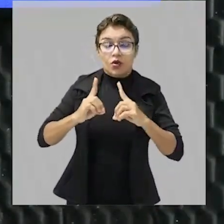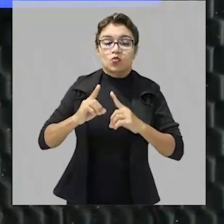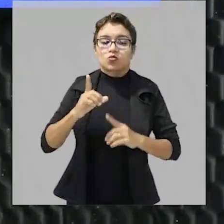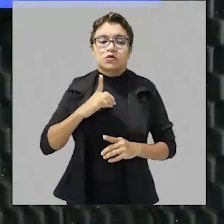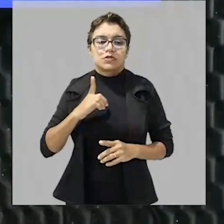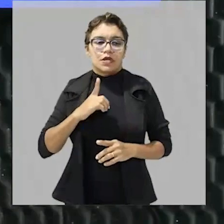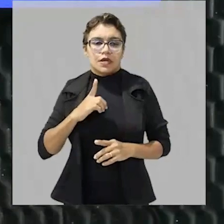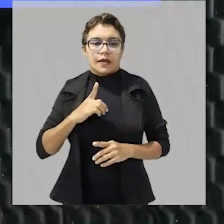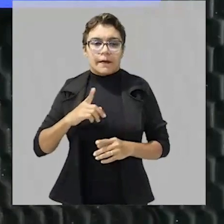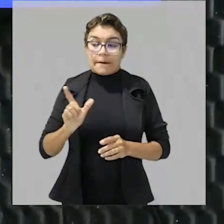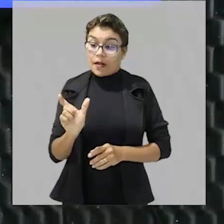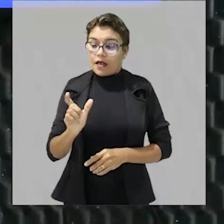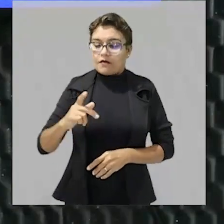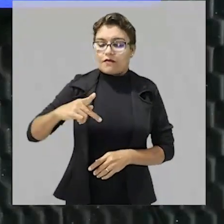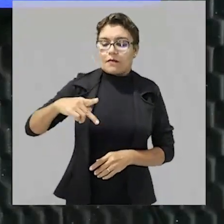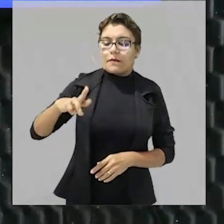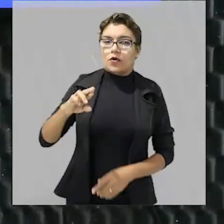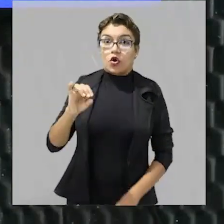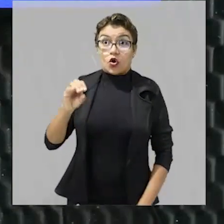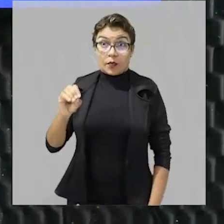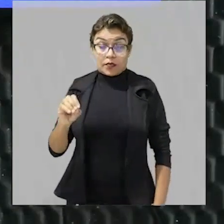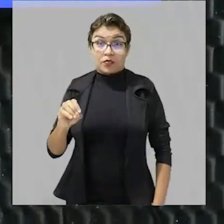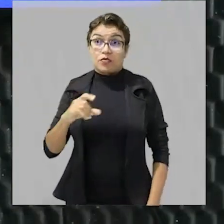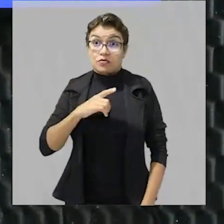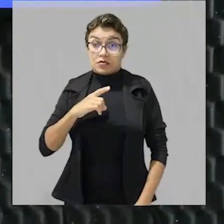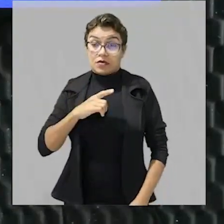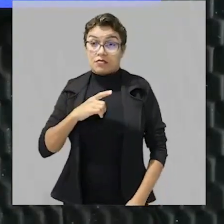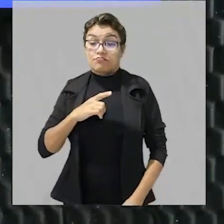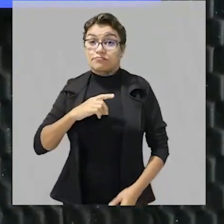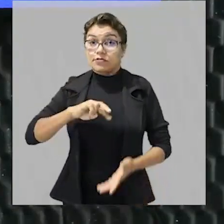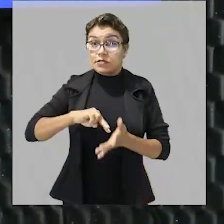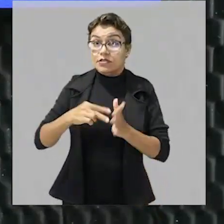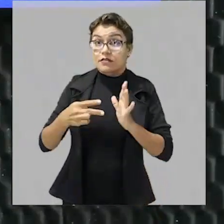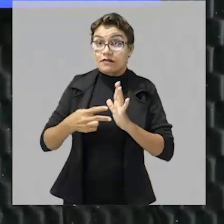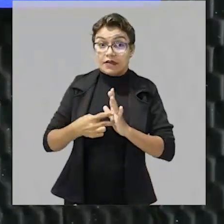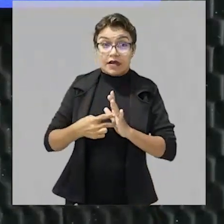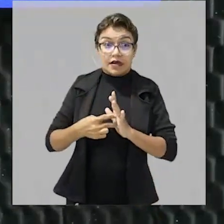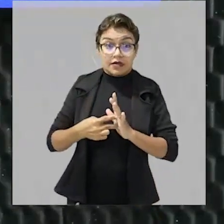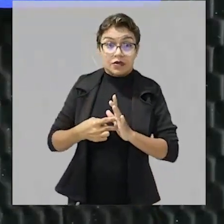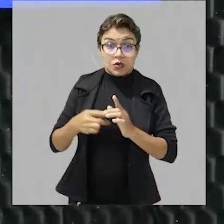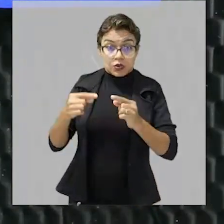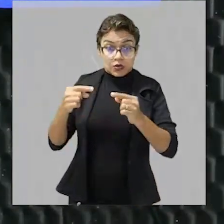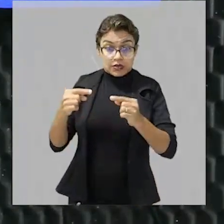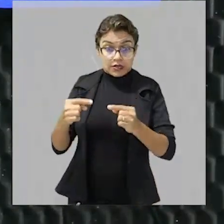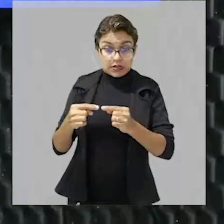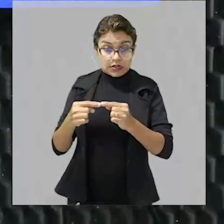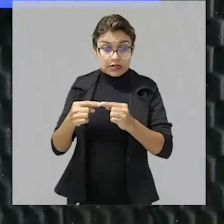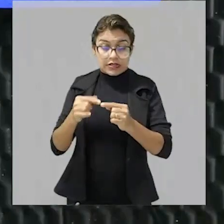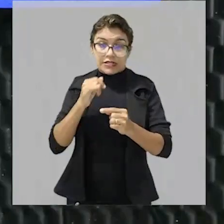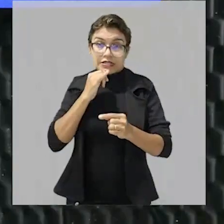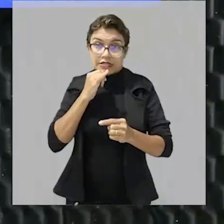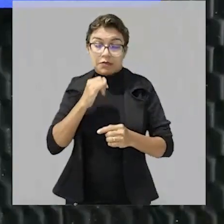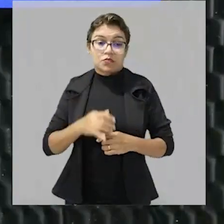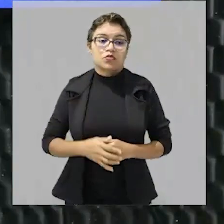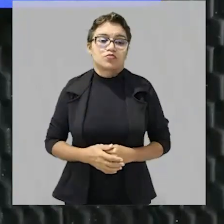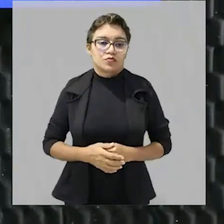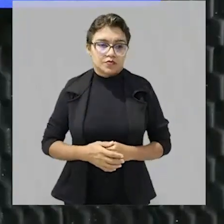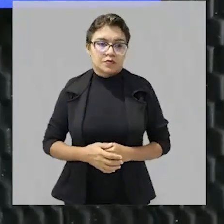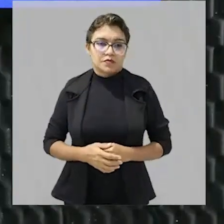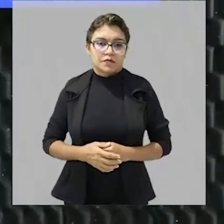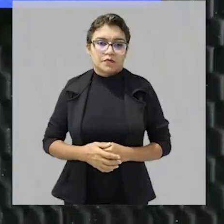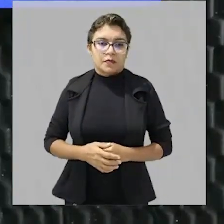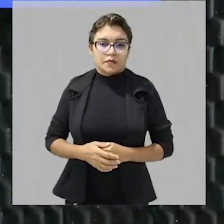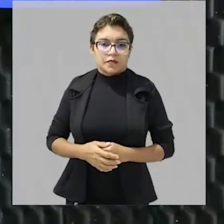fazê-las ficar confortavelmente sentadas. Então, por exemplo, esse acomoda aqui é diferente o sentido. Já